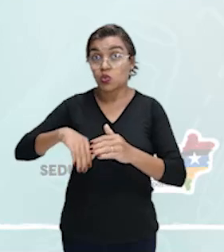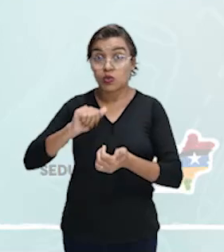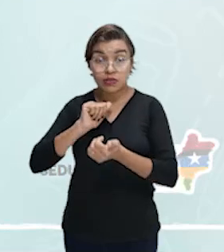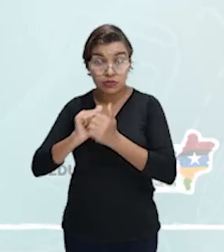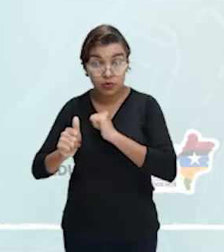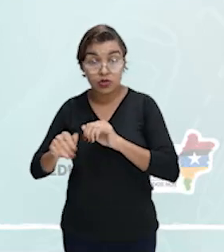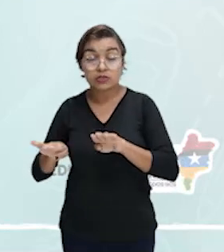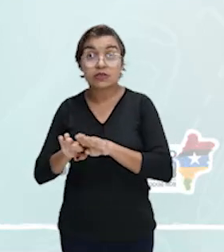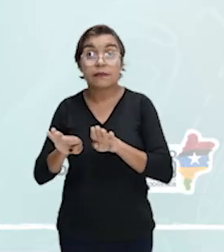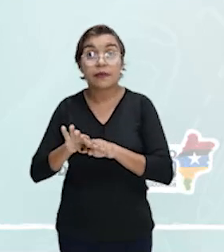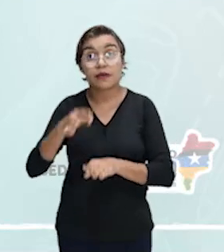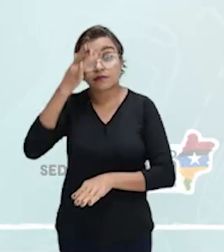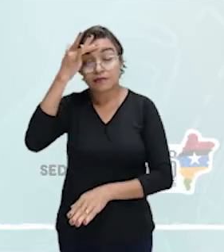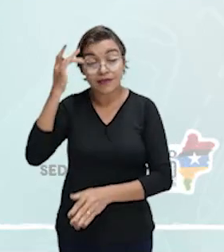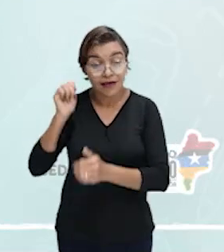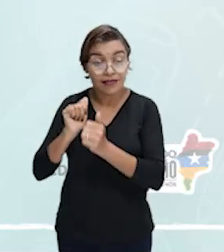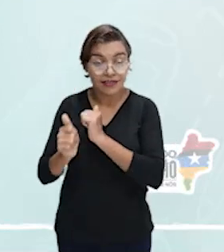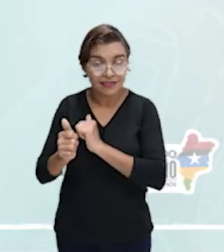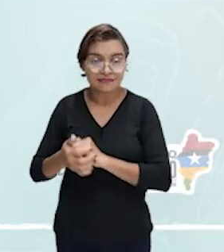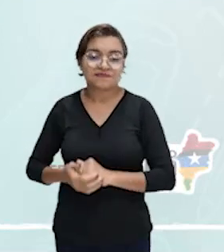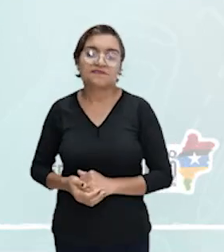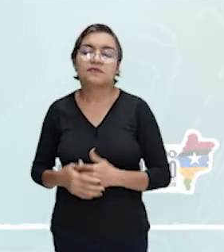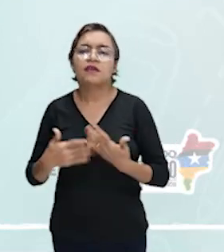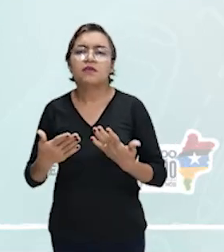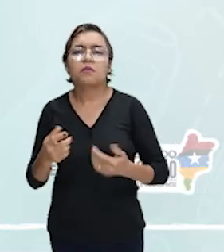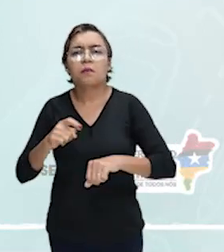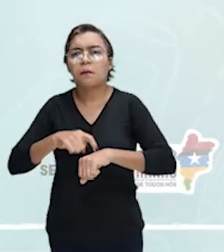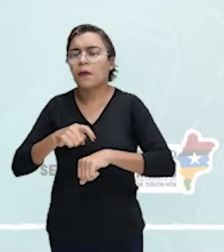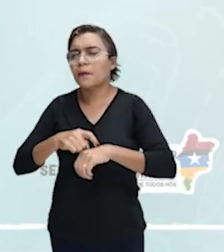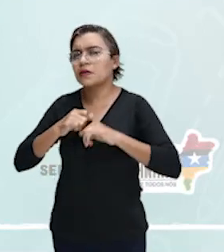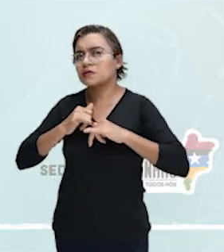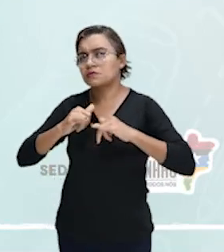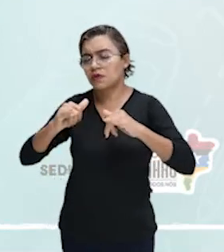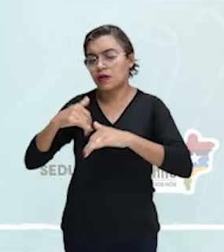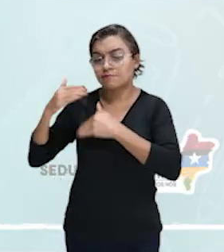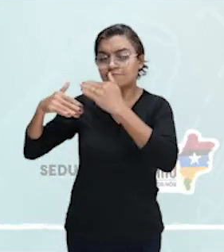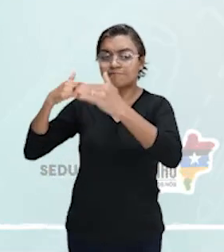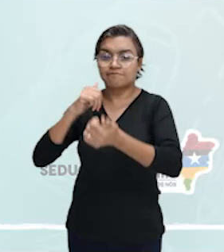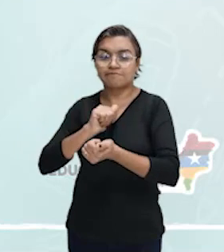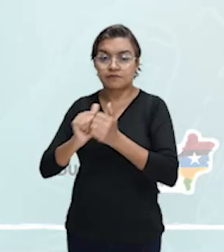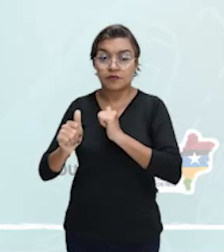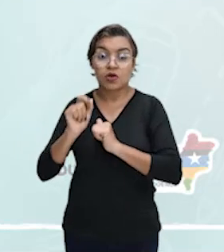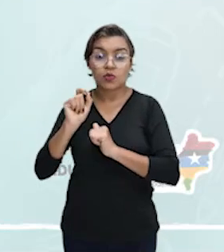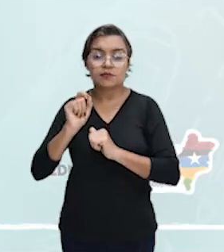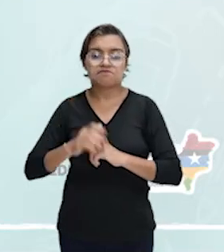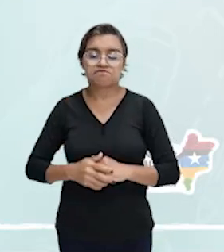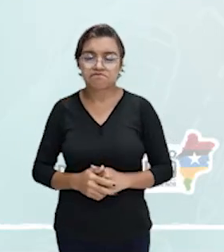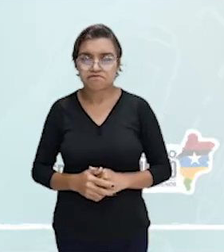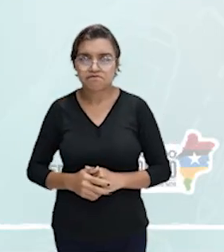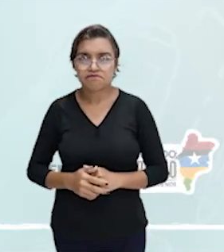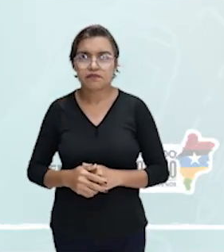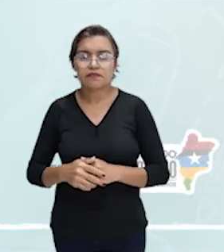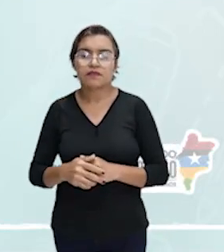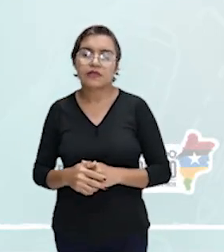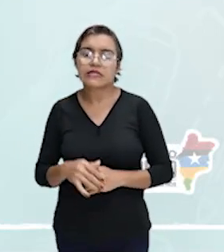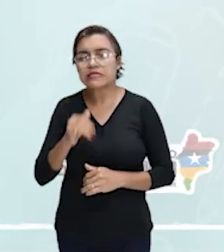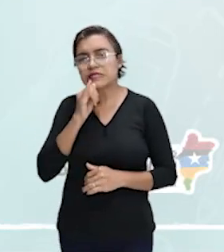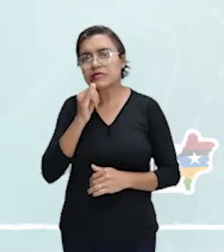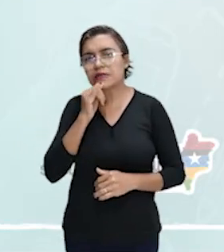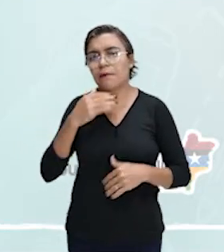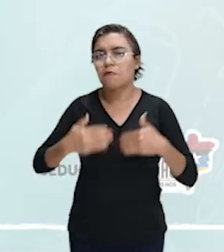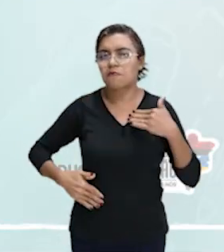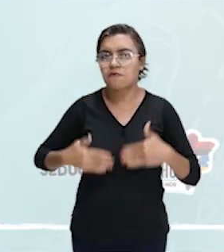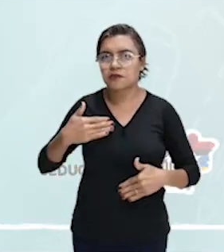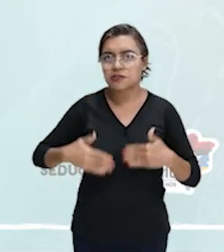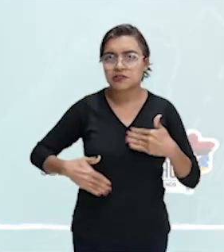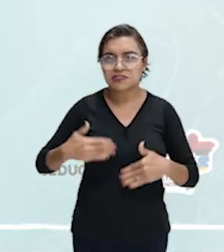São os aspectos do quê? Falei aqui para vocês. Quando eu falo de desempenho esportivo, eu falei para vocês apenas aqui do quê? Do físico para